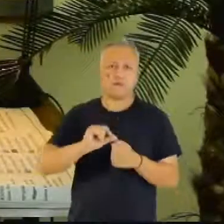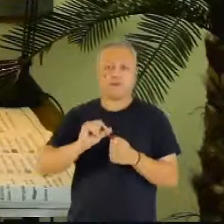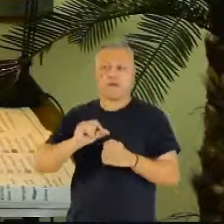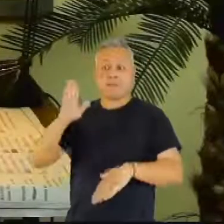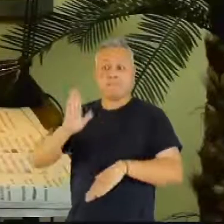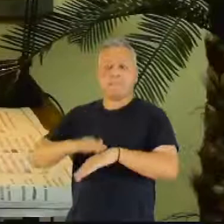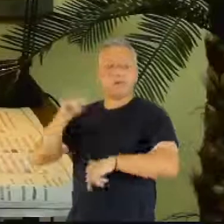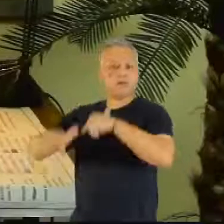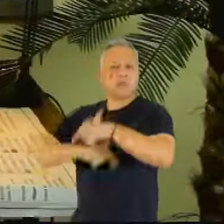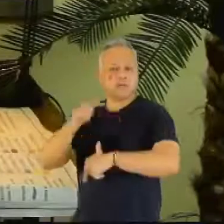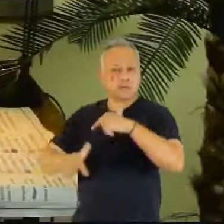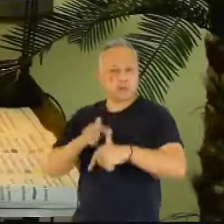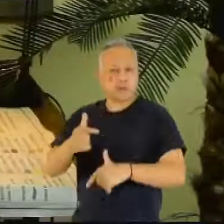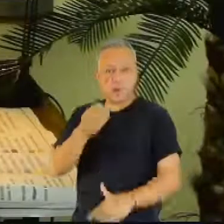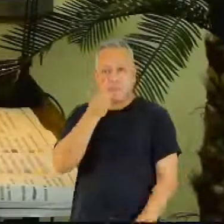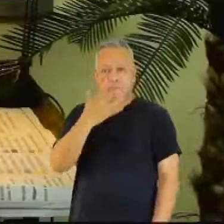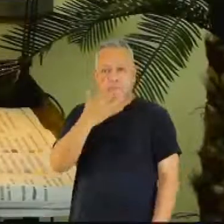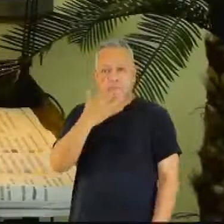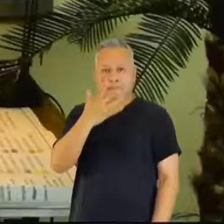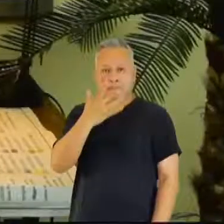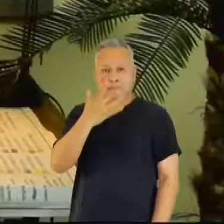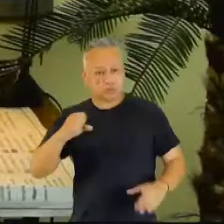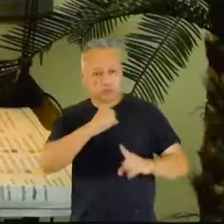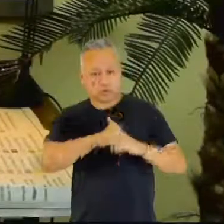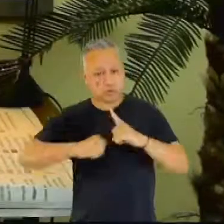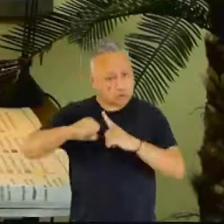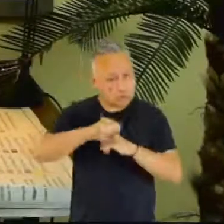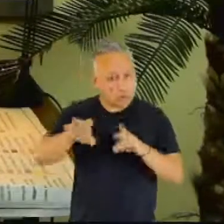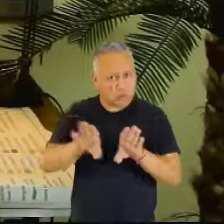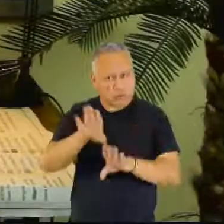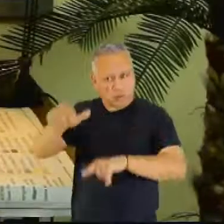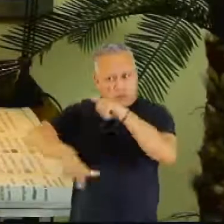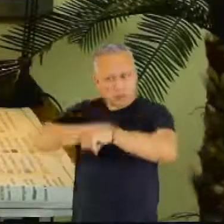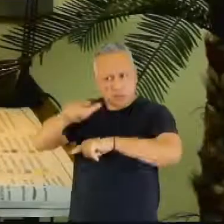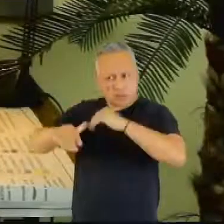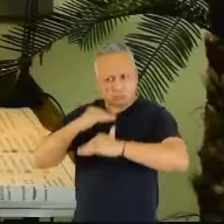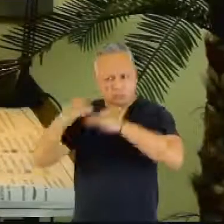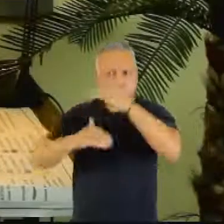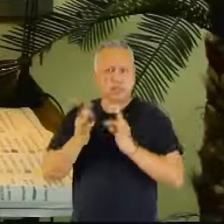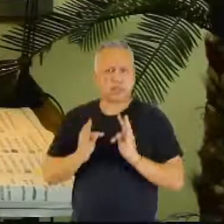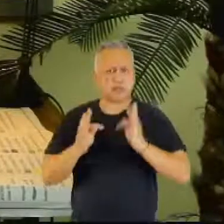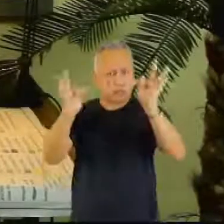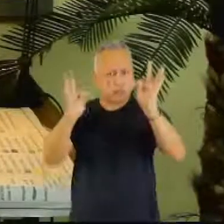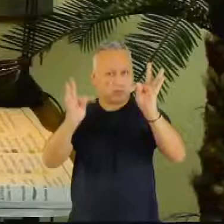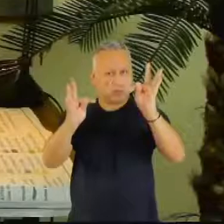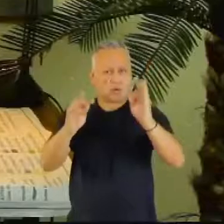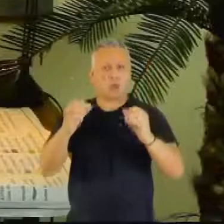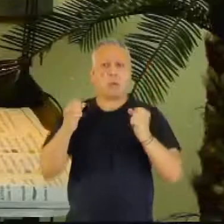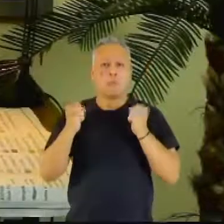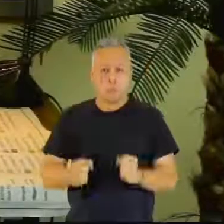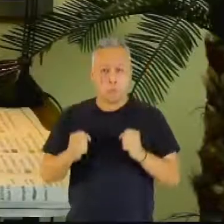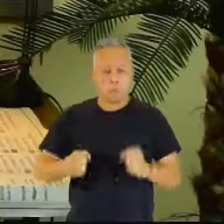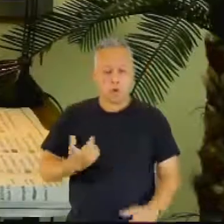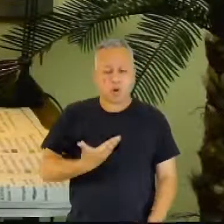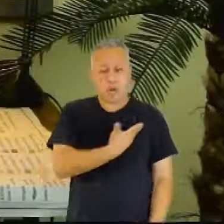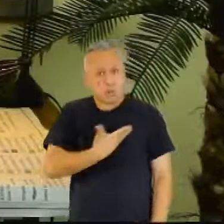com a geração de emprego, do social, da produtividade e com o avanço tecnológico. O